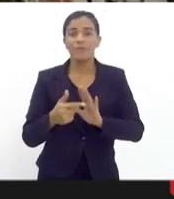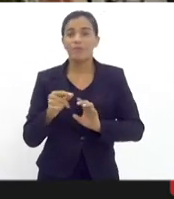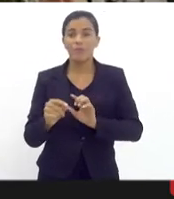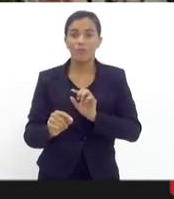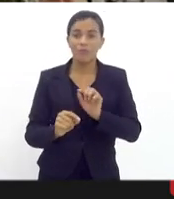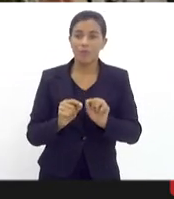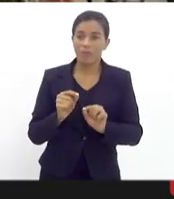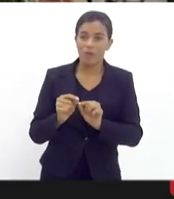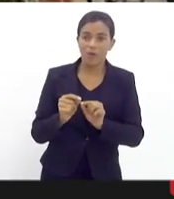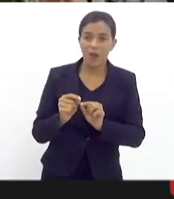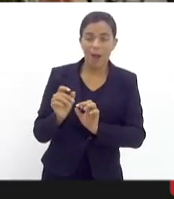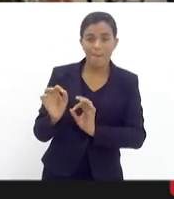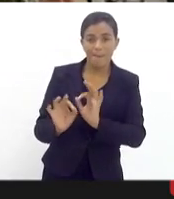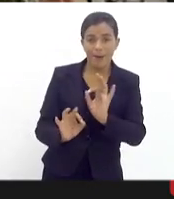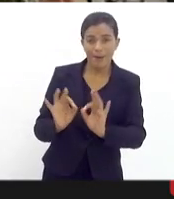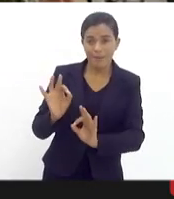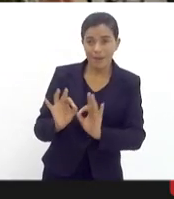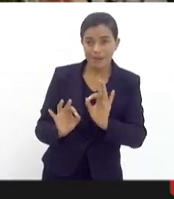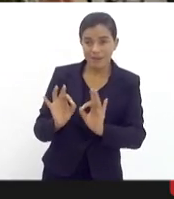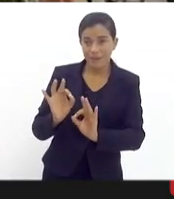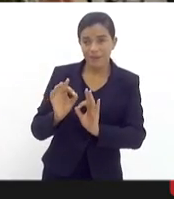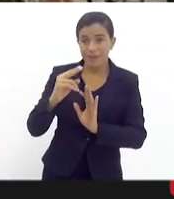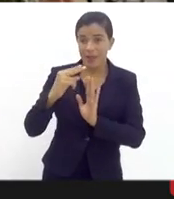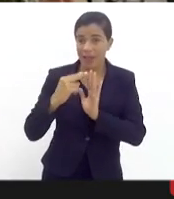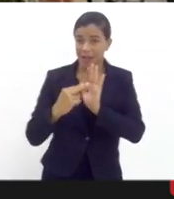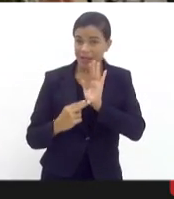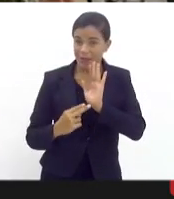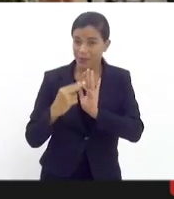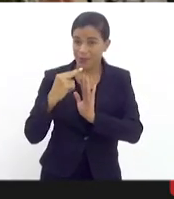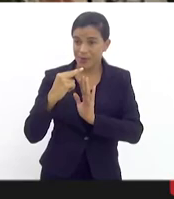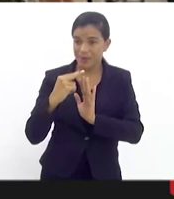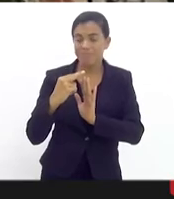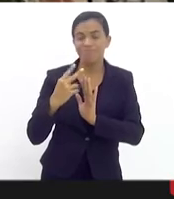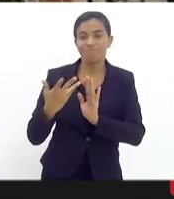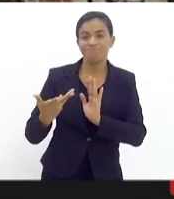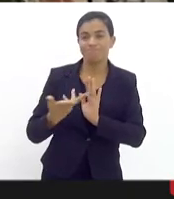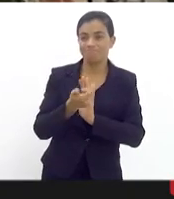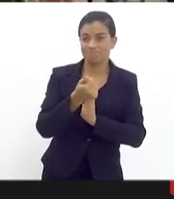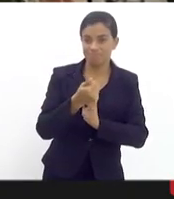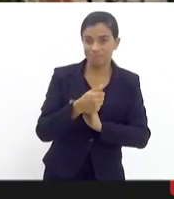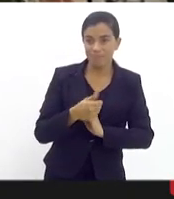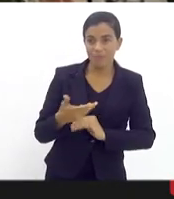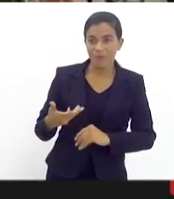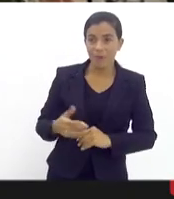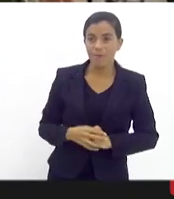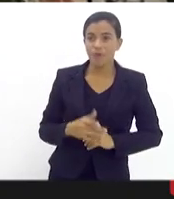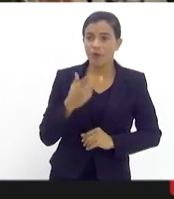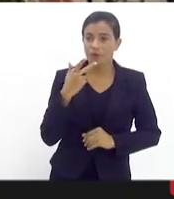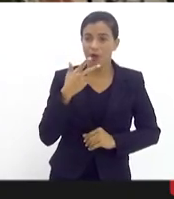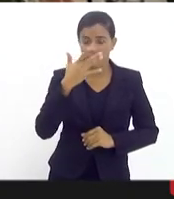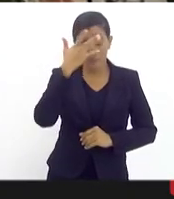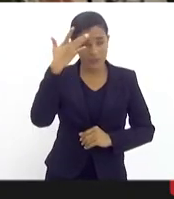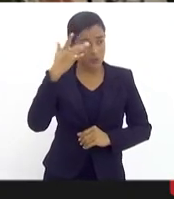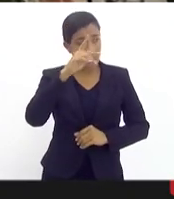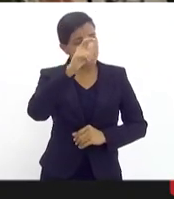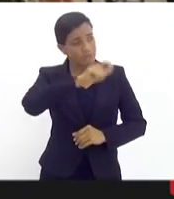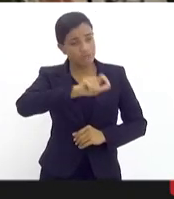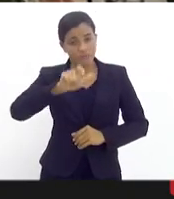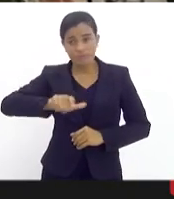a preparação de leitores e espectadores de qualidade. Quando eu digo leitores, pessoas que